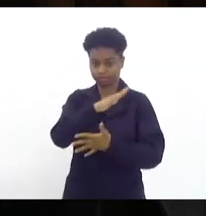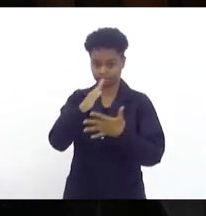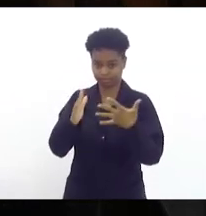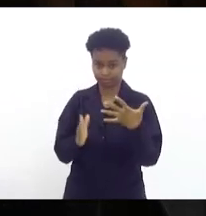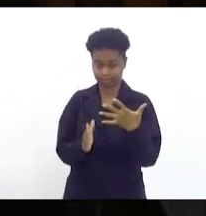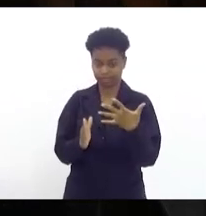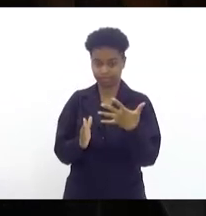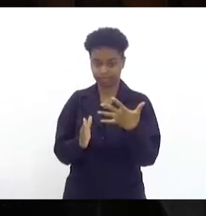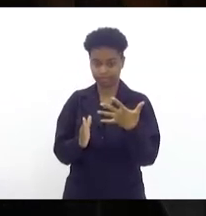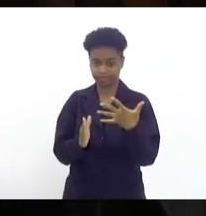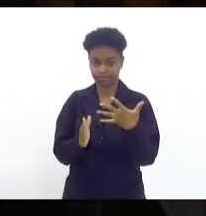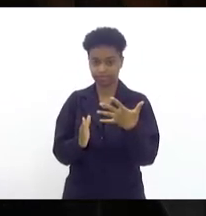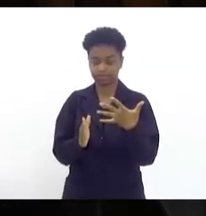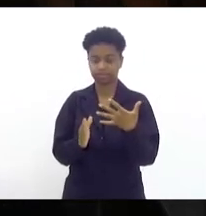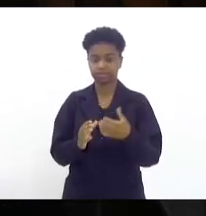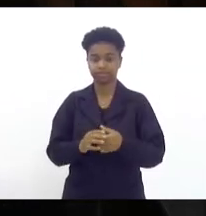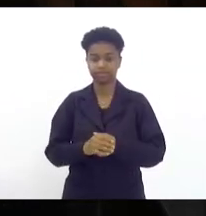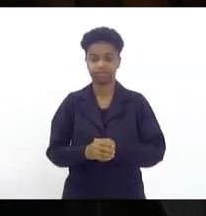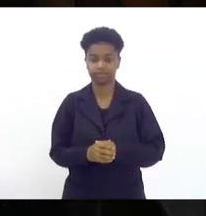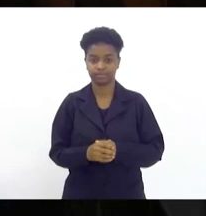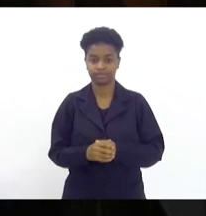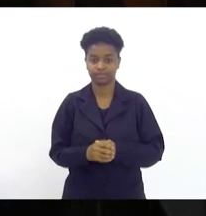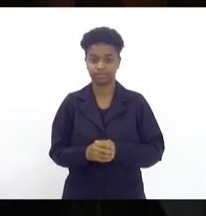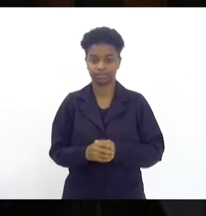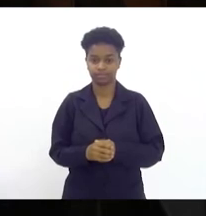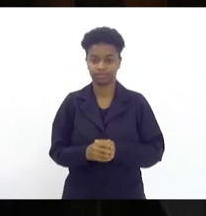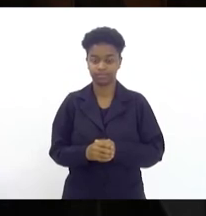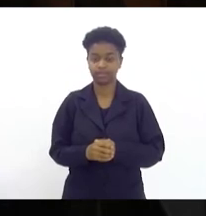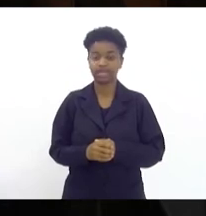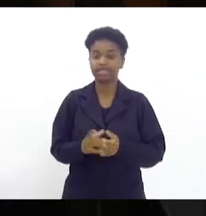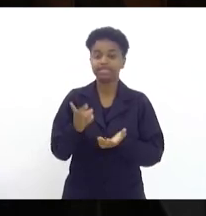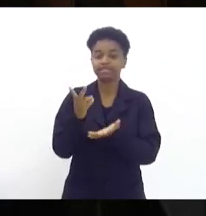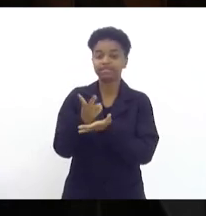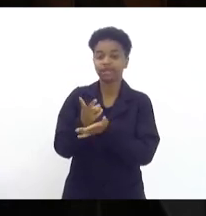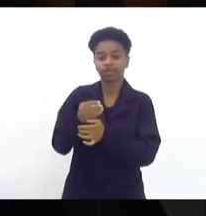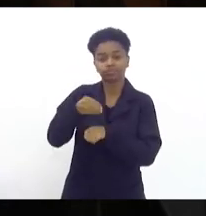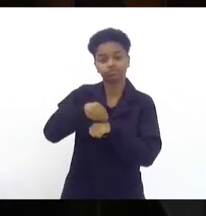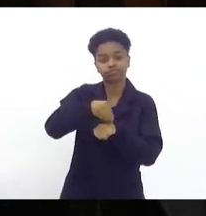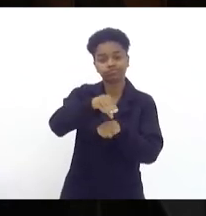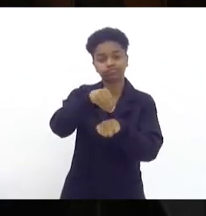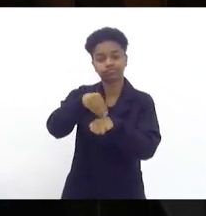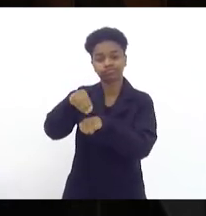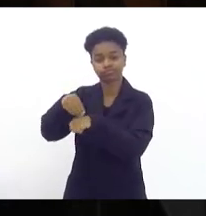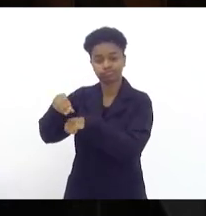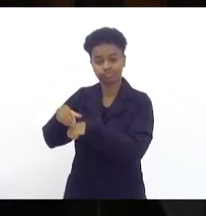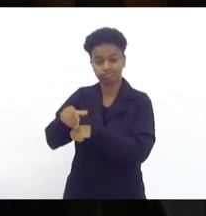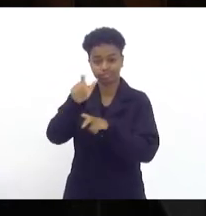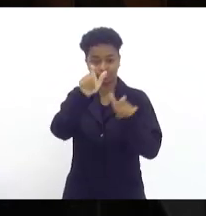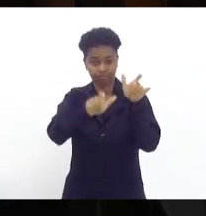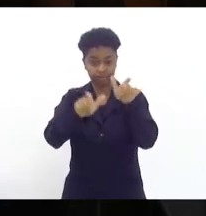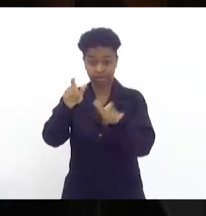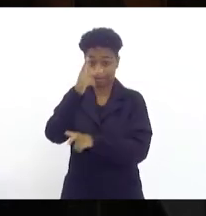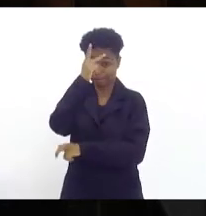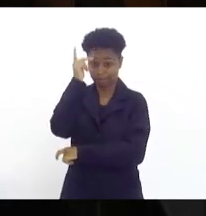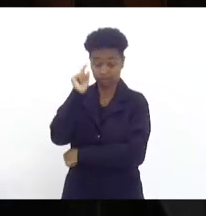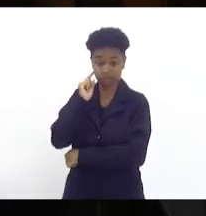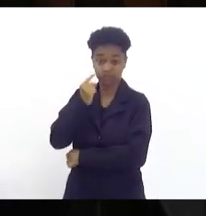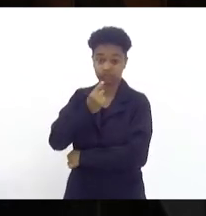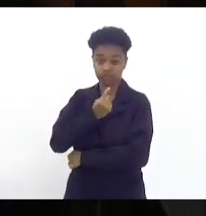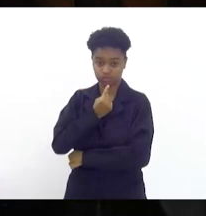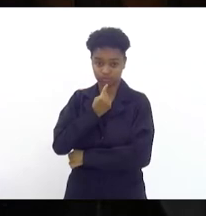da língua de libras que leva a nossa voz aos deficientes